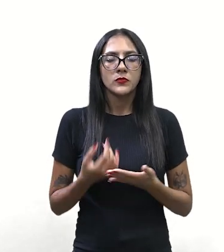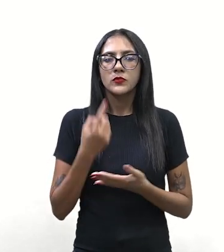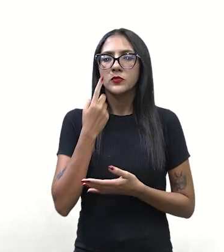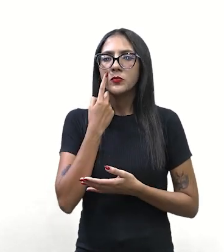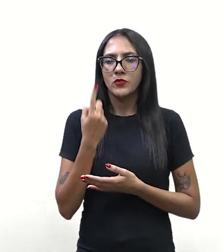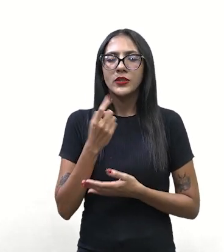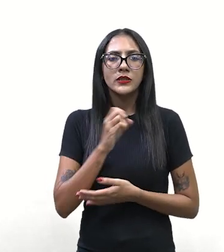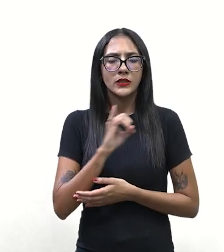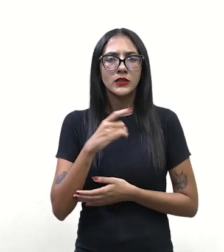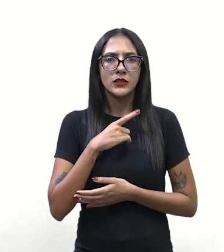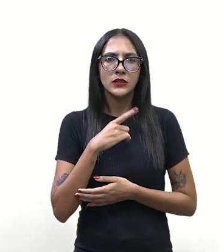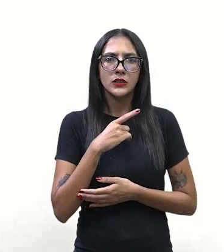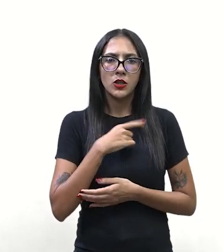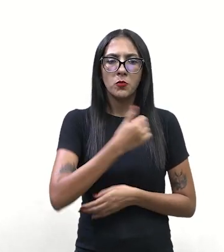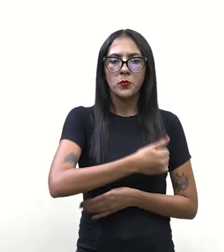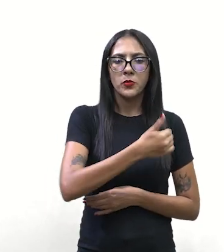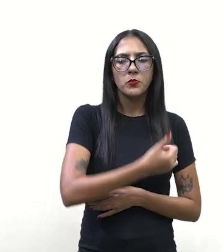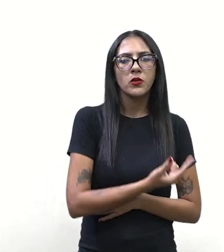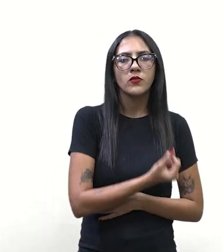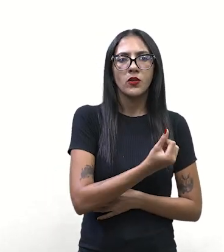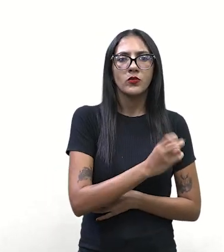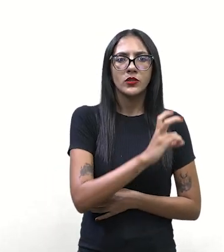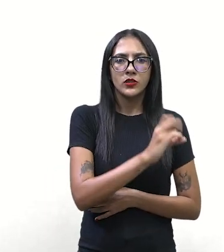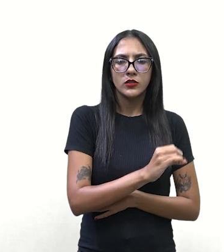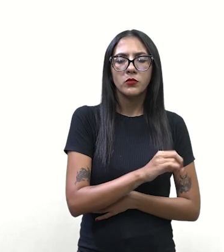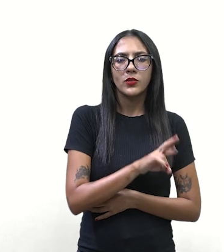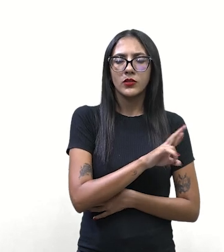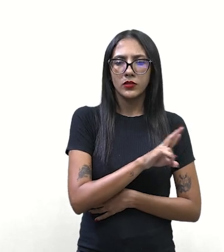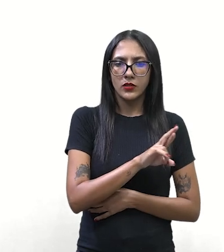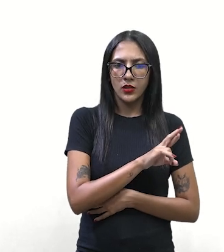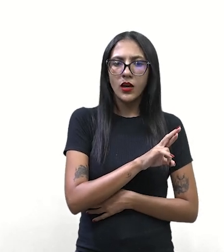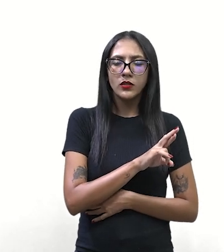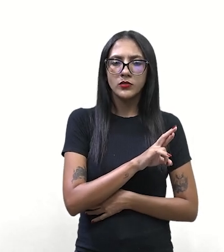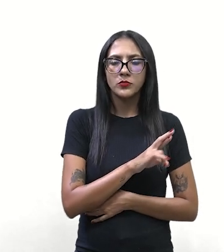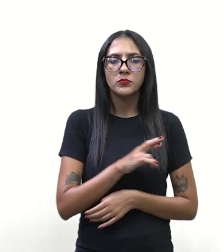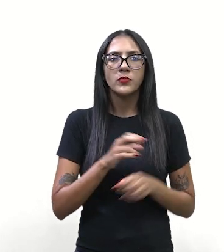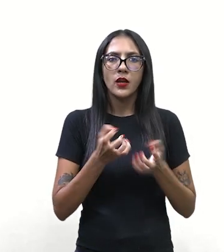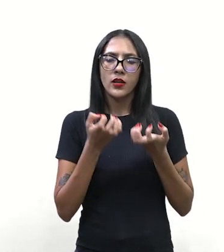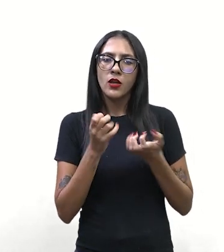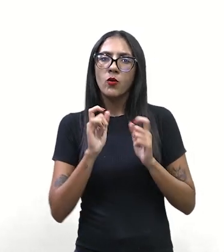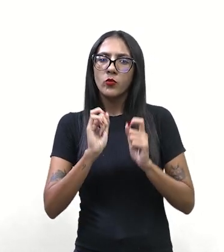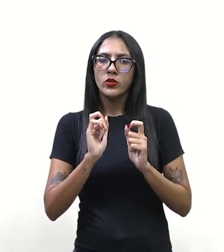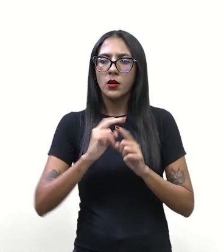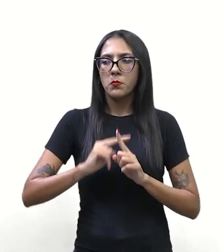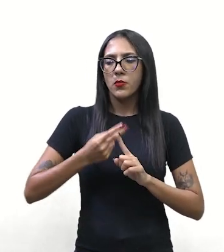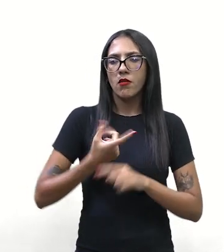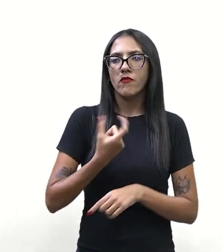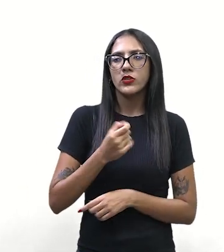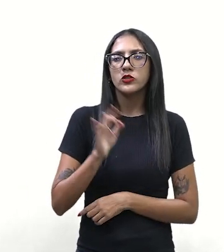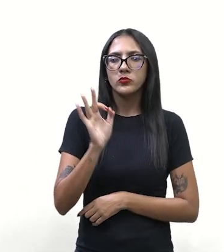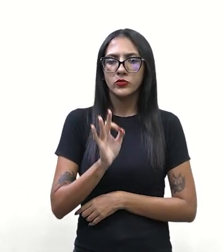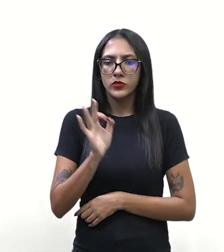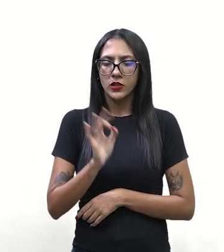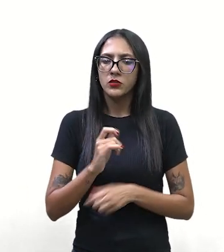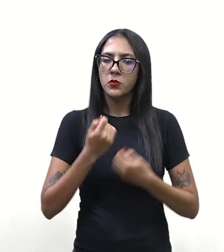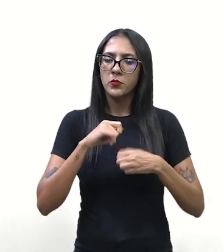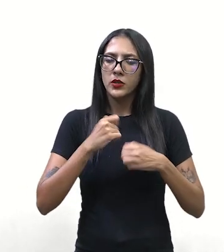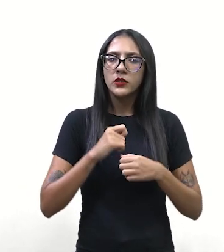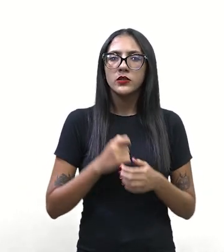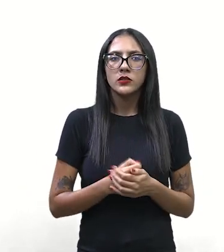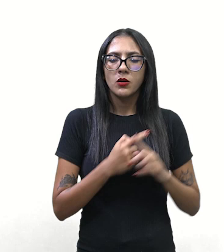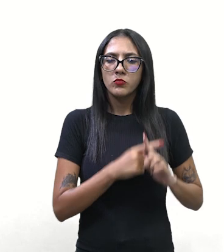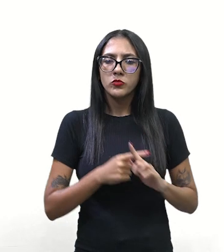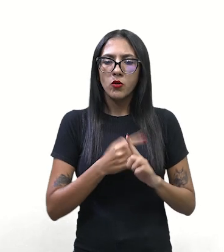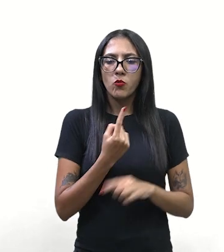valor aqui de R$50 e quer 20% de lucro, você vai multiplicar por 1,2.